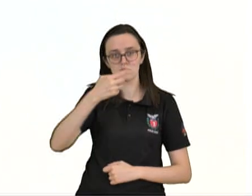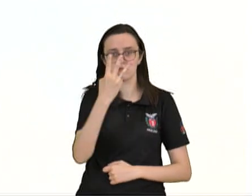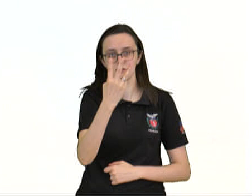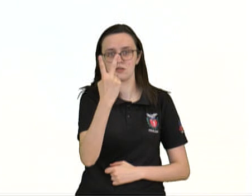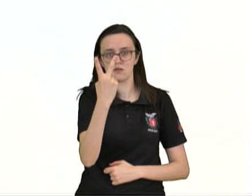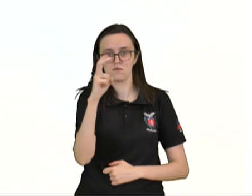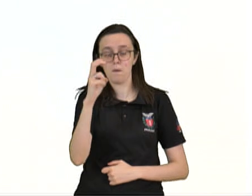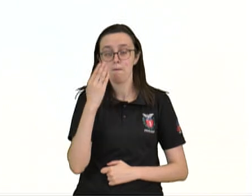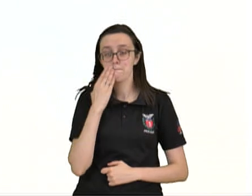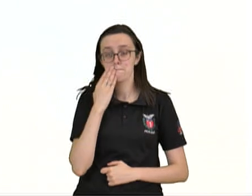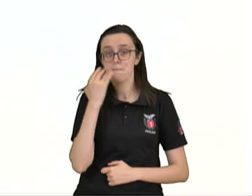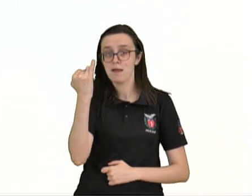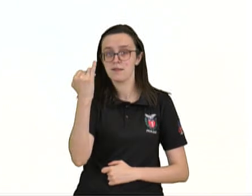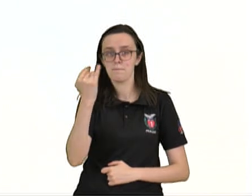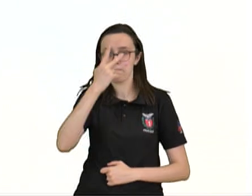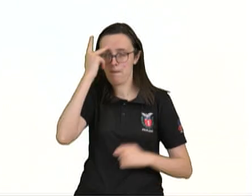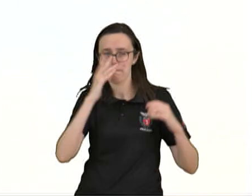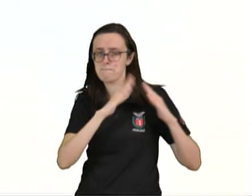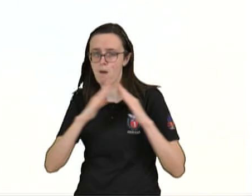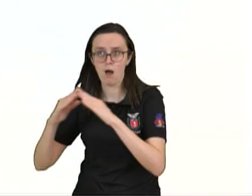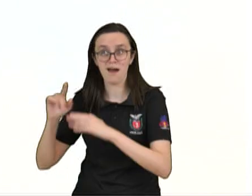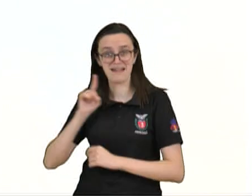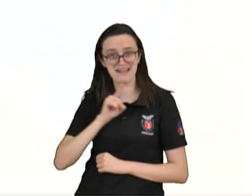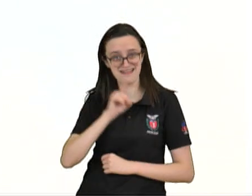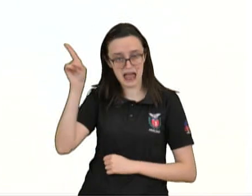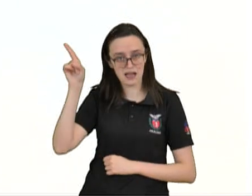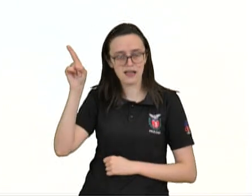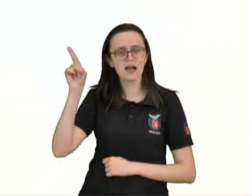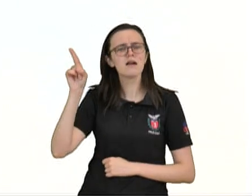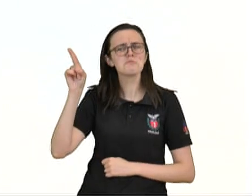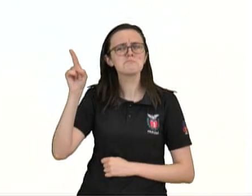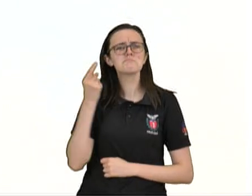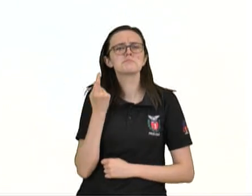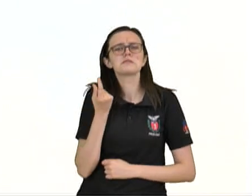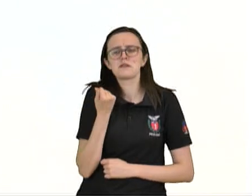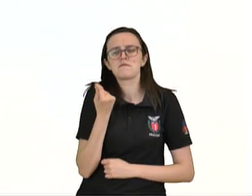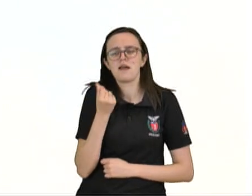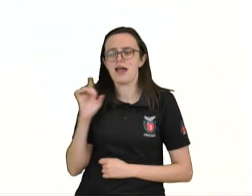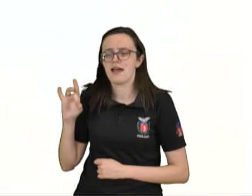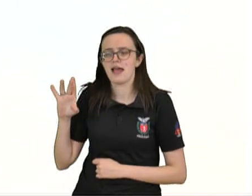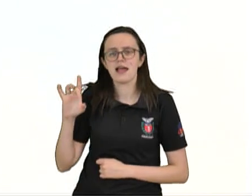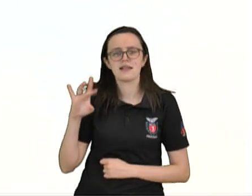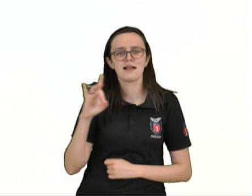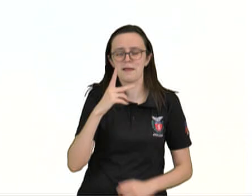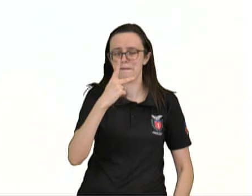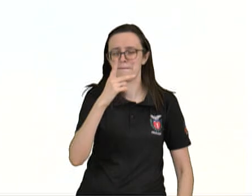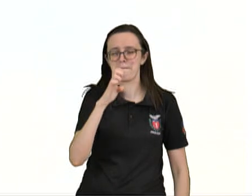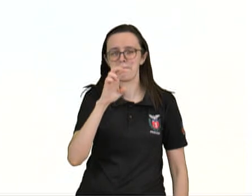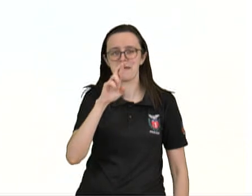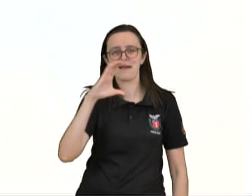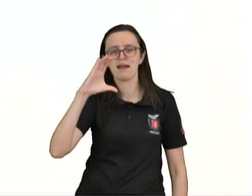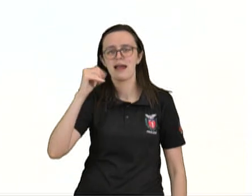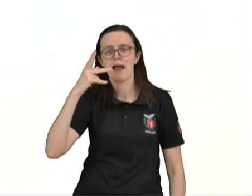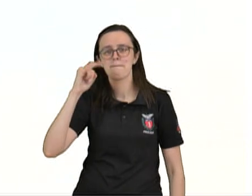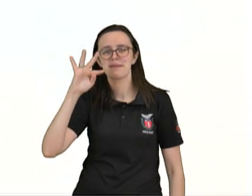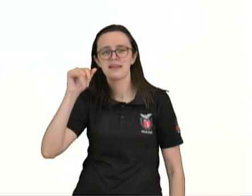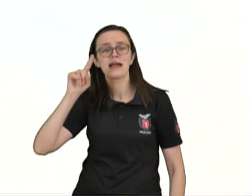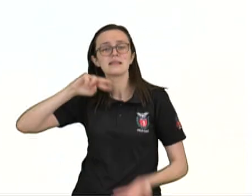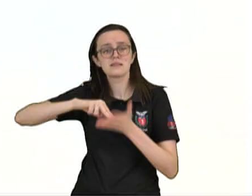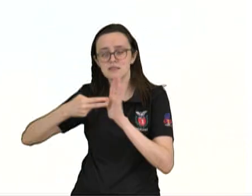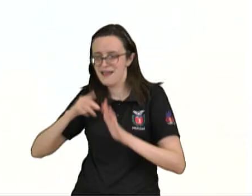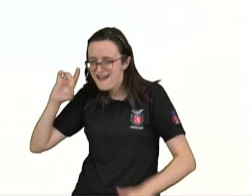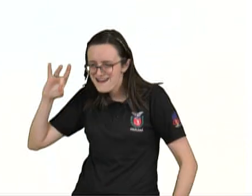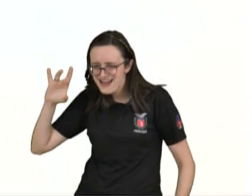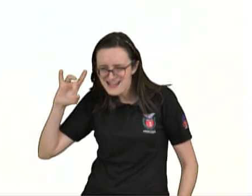1,325 bilhão de habitantes, qual foi o valor per capita das Olimpíadas de Pequim, lembrando